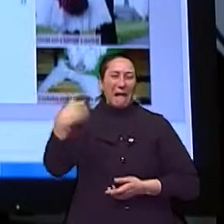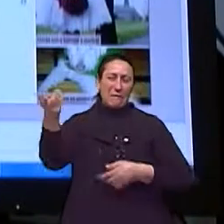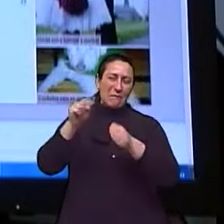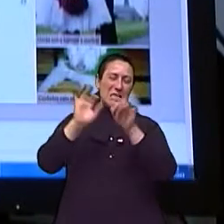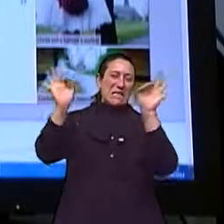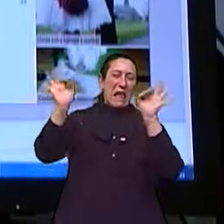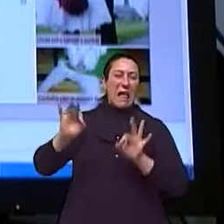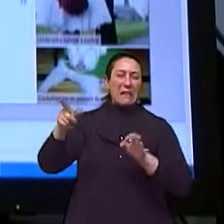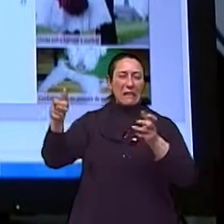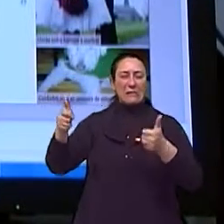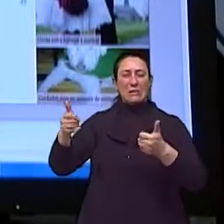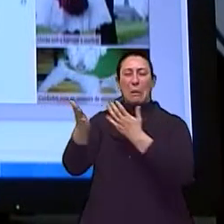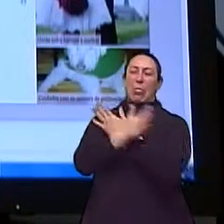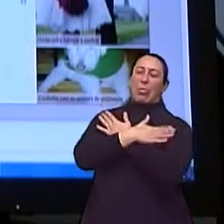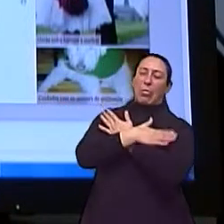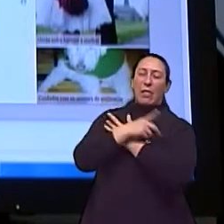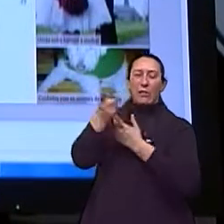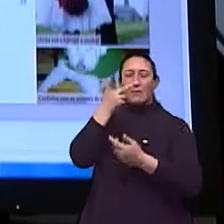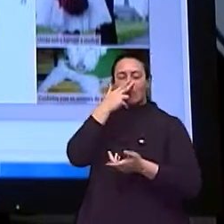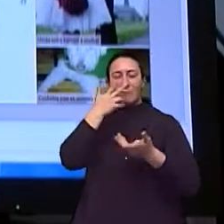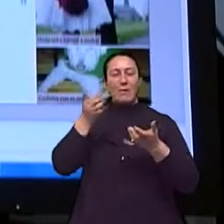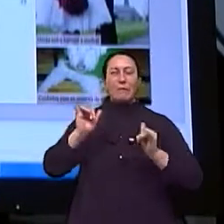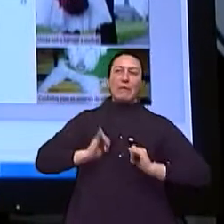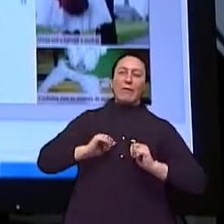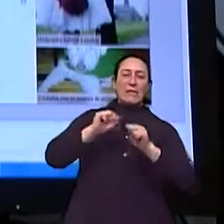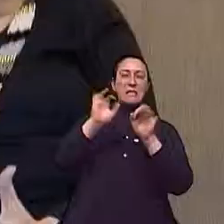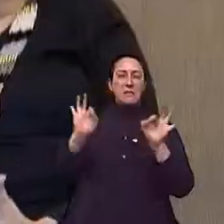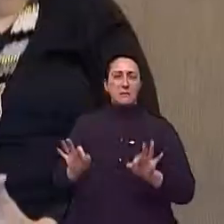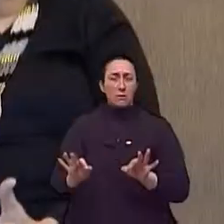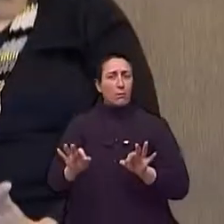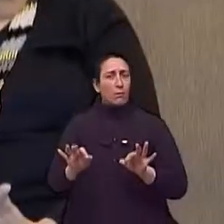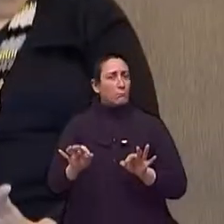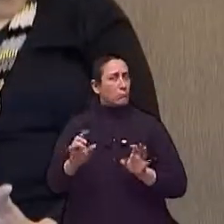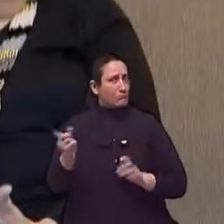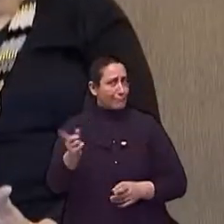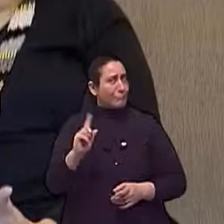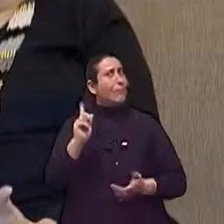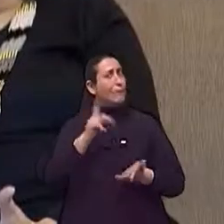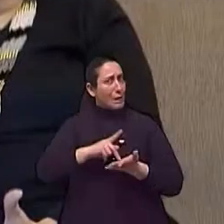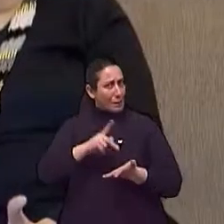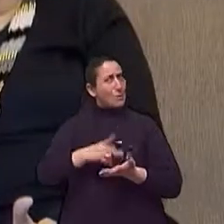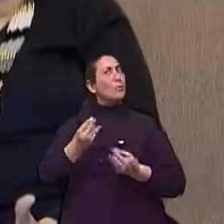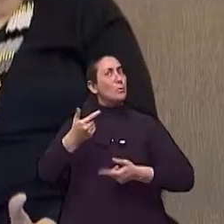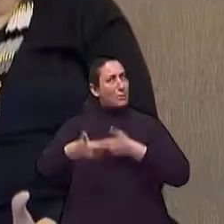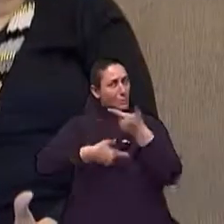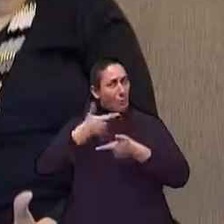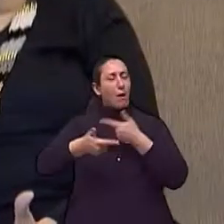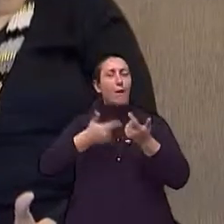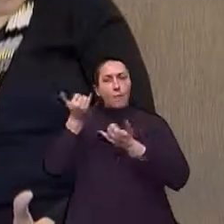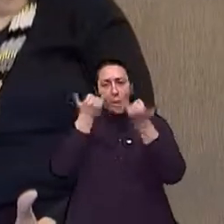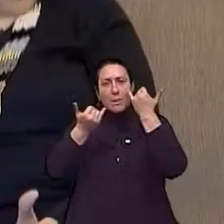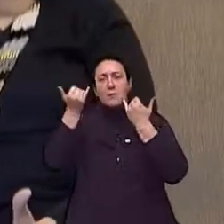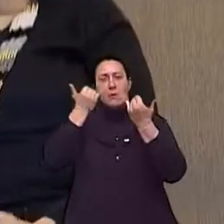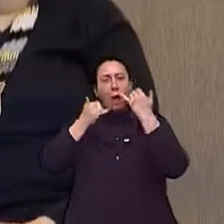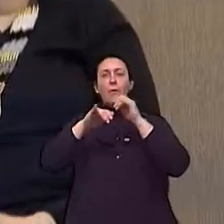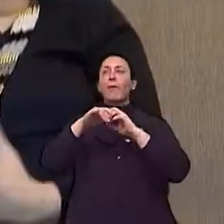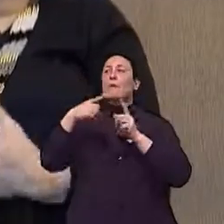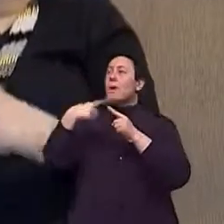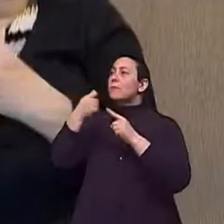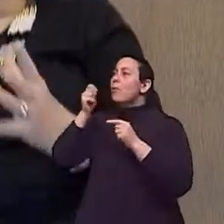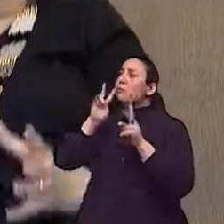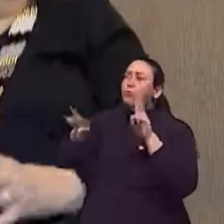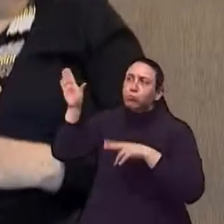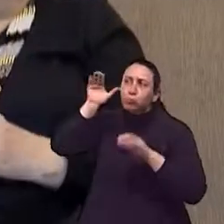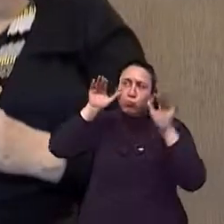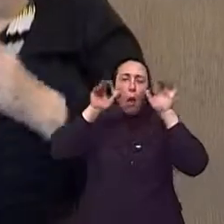que fazer não a gente tem muito o que fazer porque tu tem que dar informação normal do dia a dia que tá acontecendo as